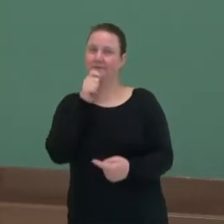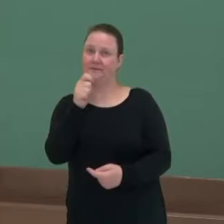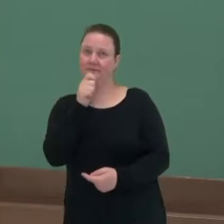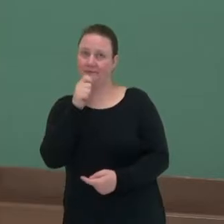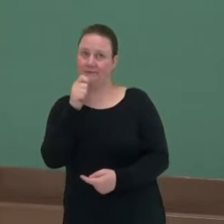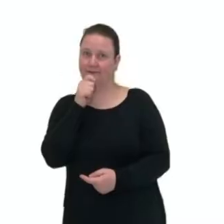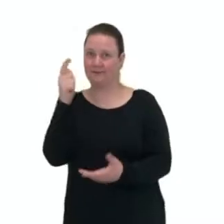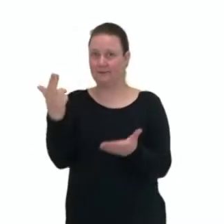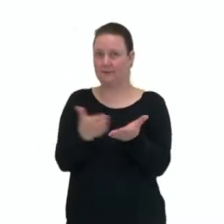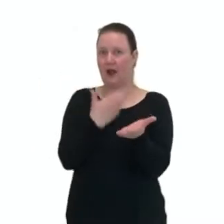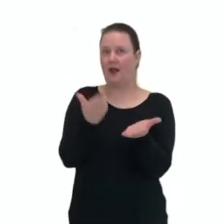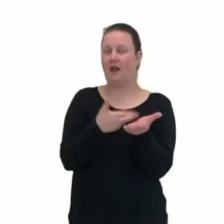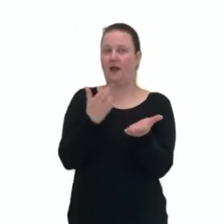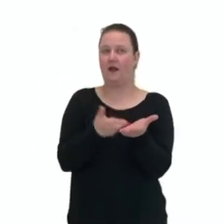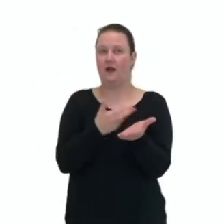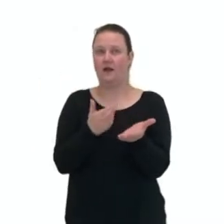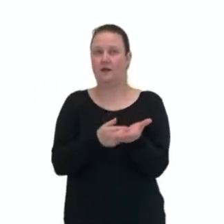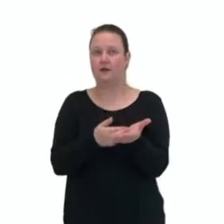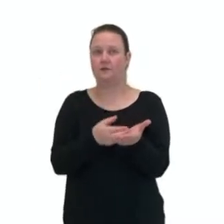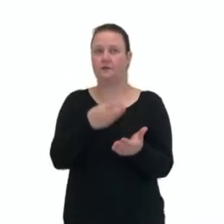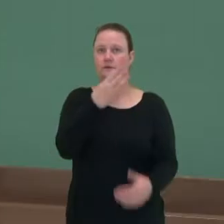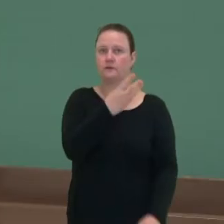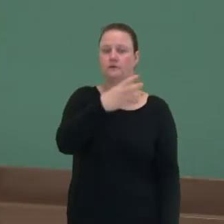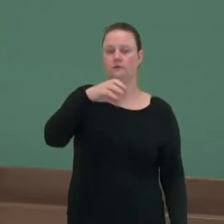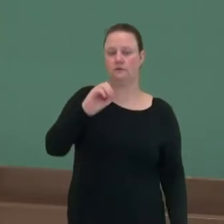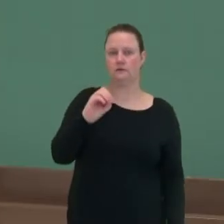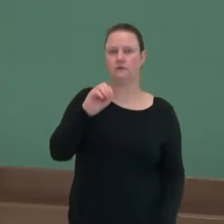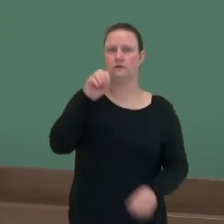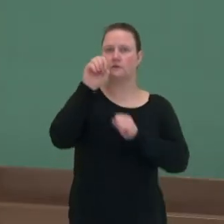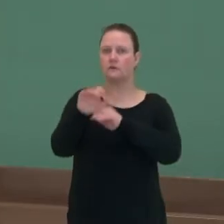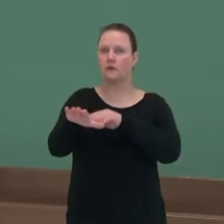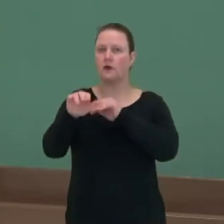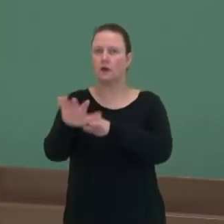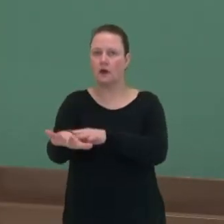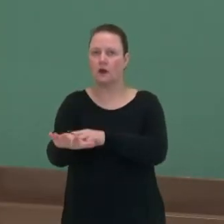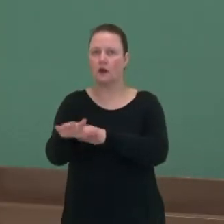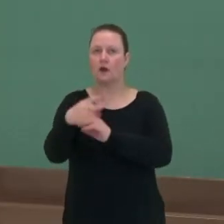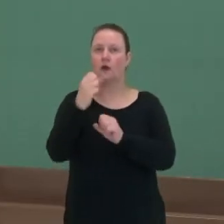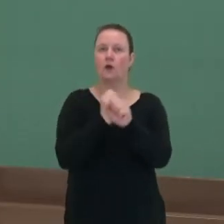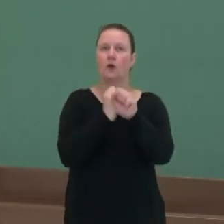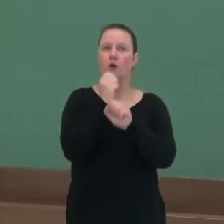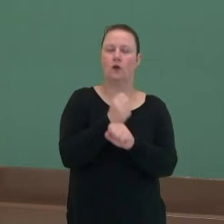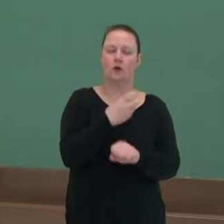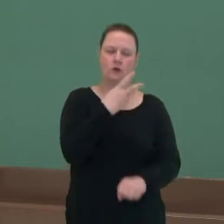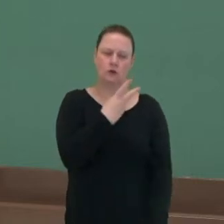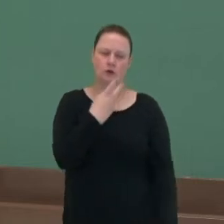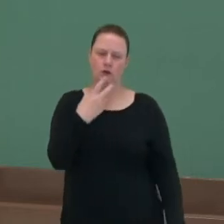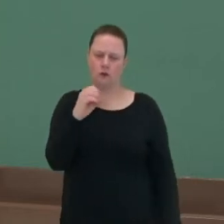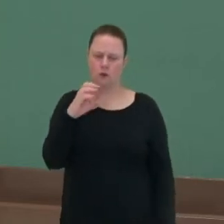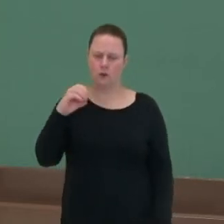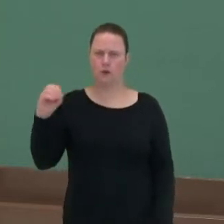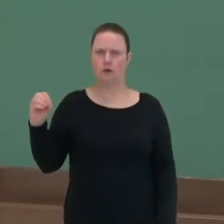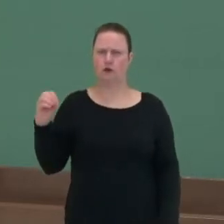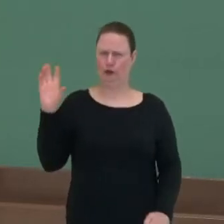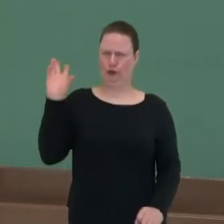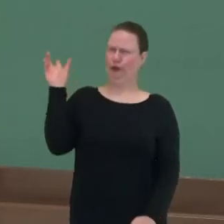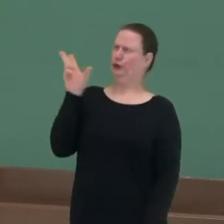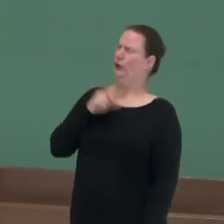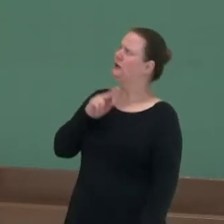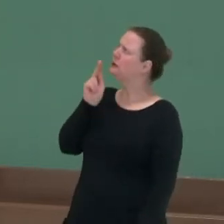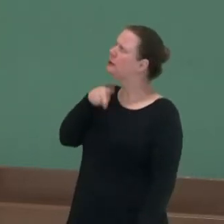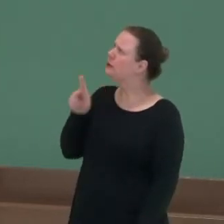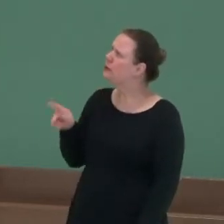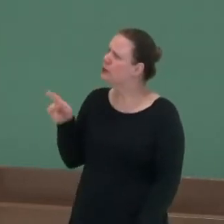foi publicada em 30 de setembro de 2000. Mas, nossa, 2000? Já faz tanto